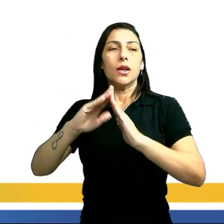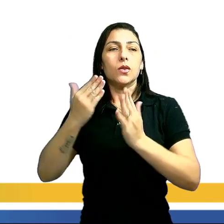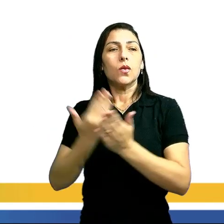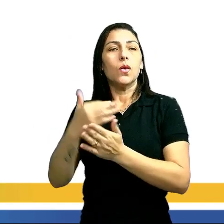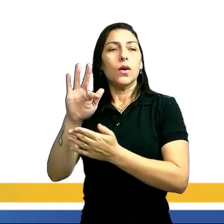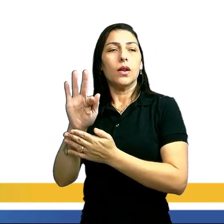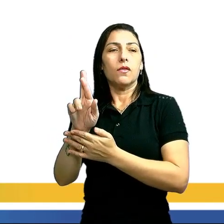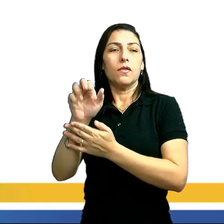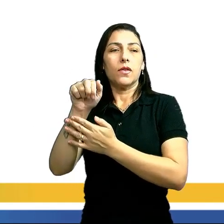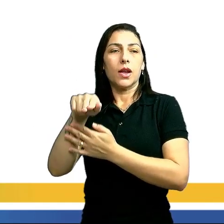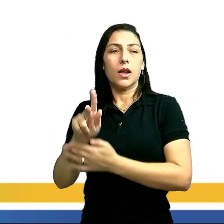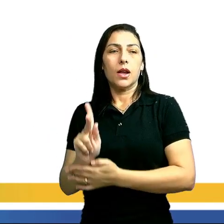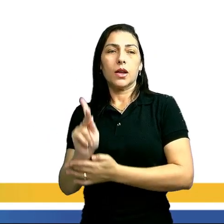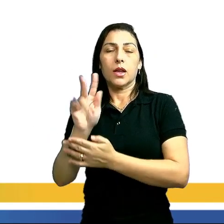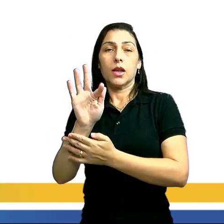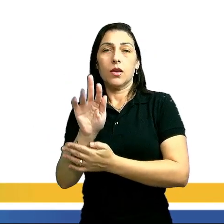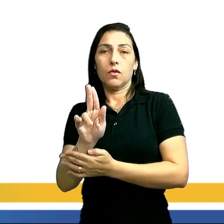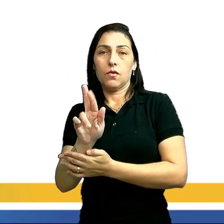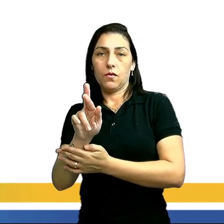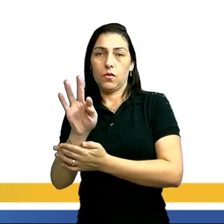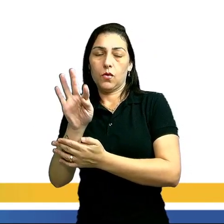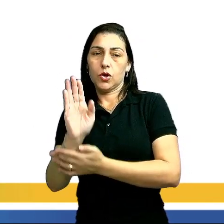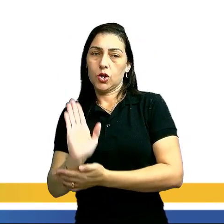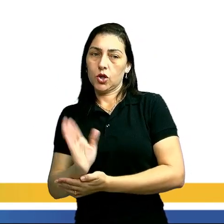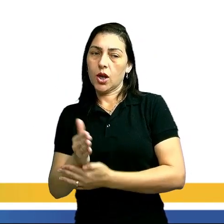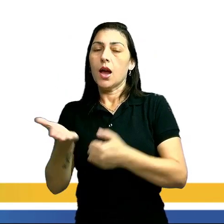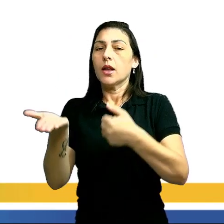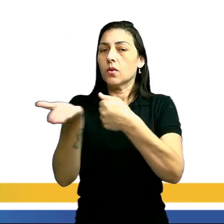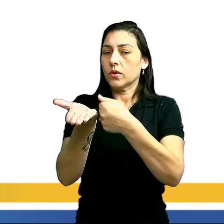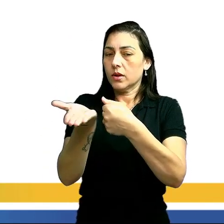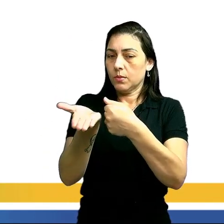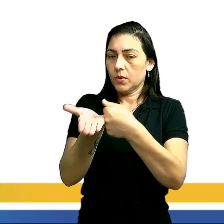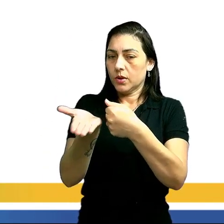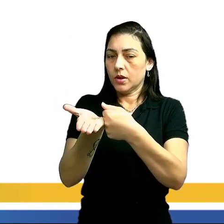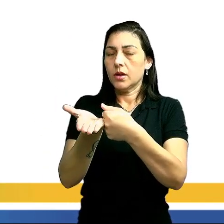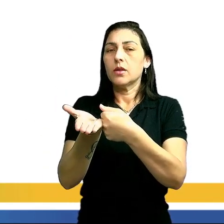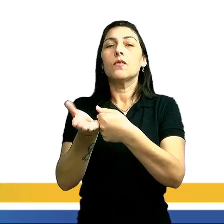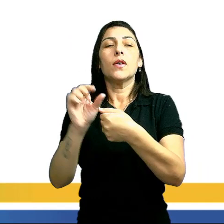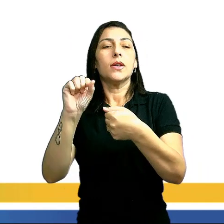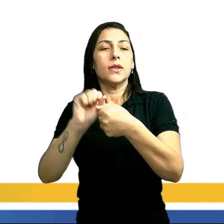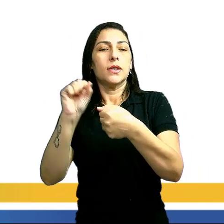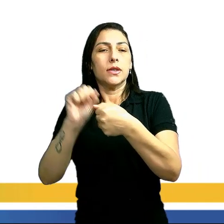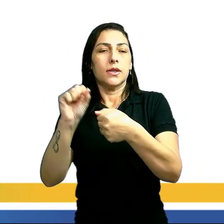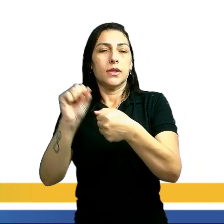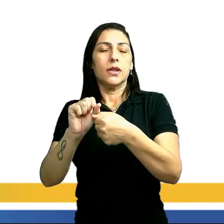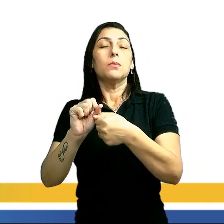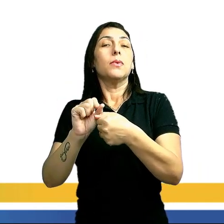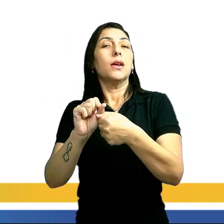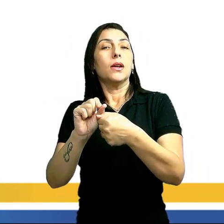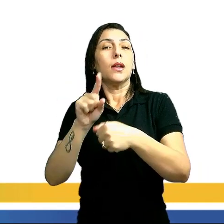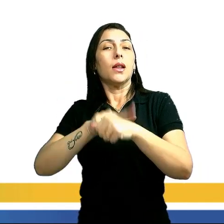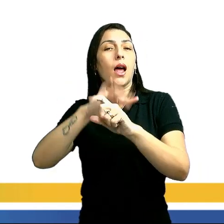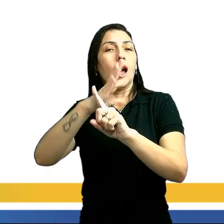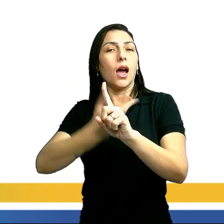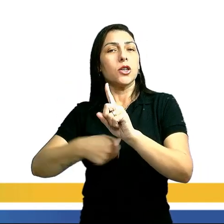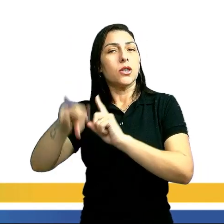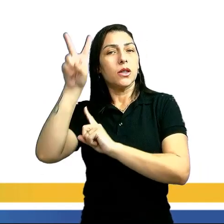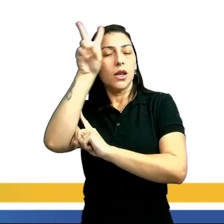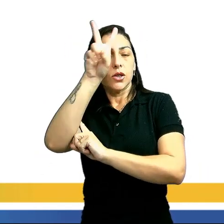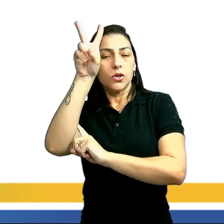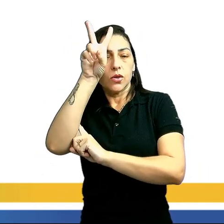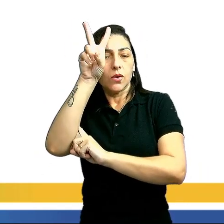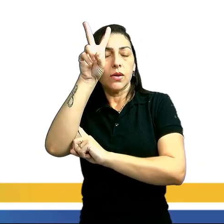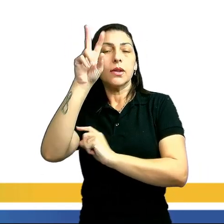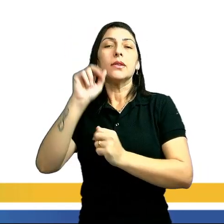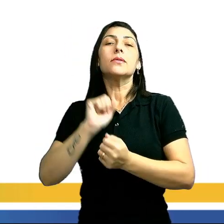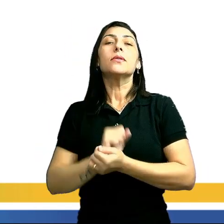de Frankfurt, que essa sim, já é da contemporaneidade, a gente está fazendo um passeio aí pela questão da arte na história,